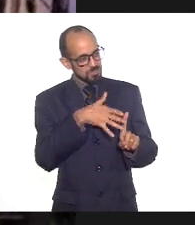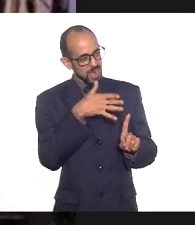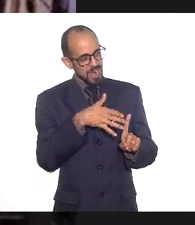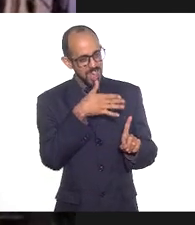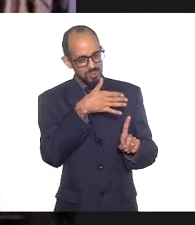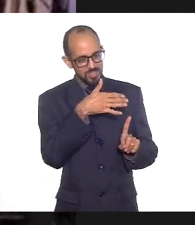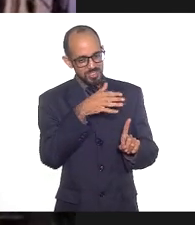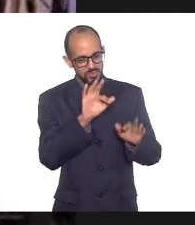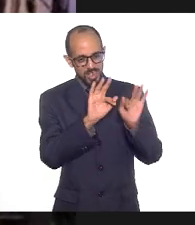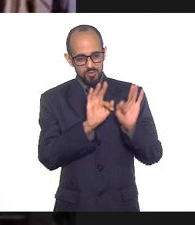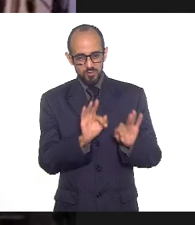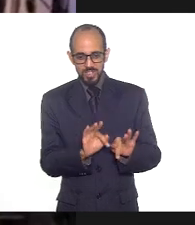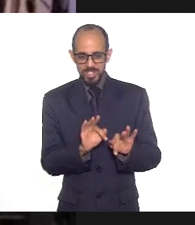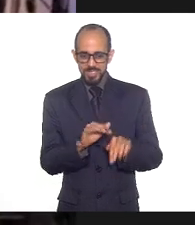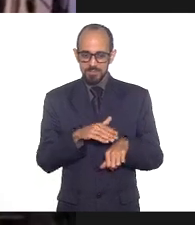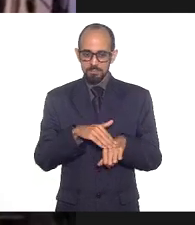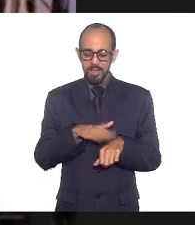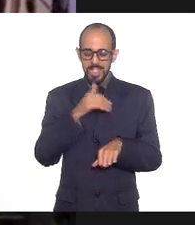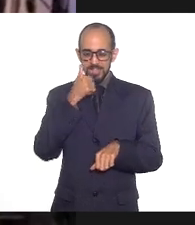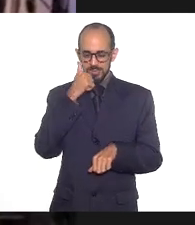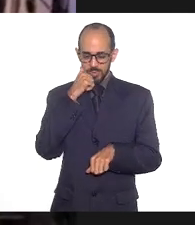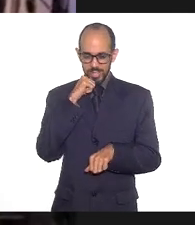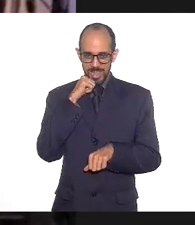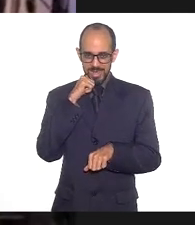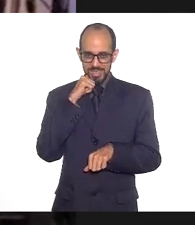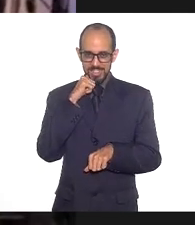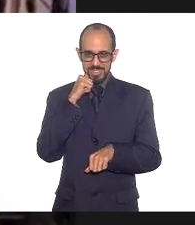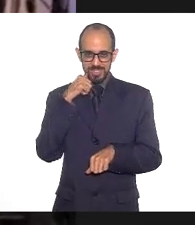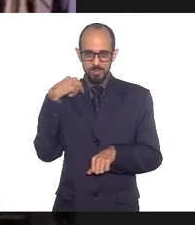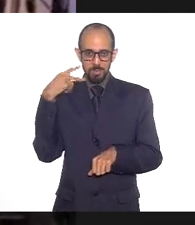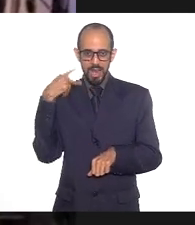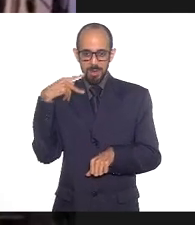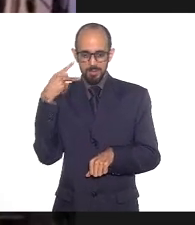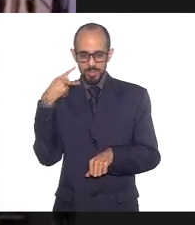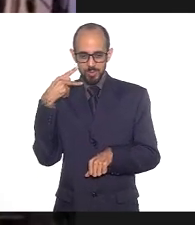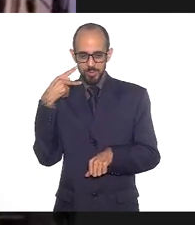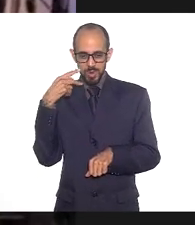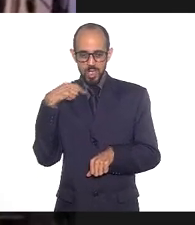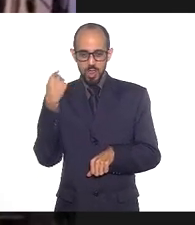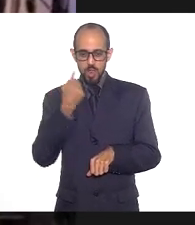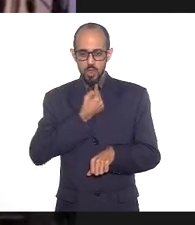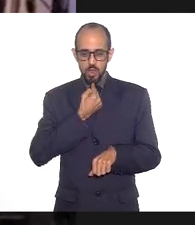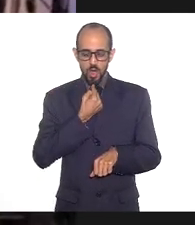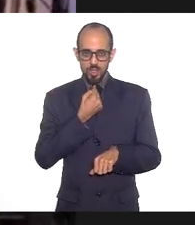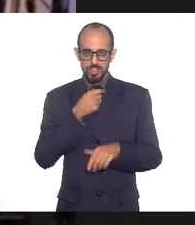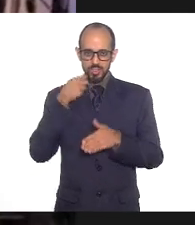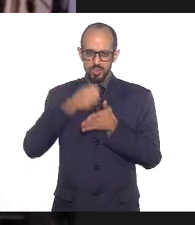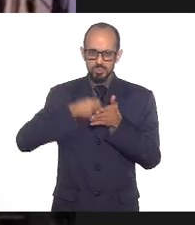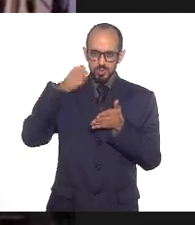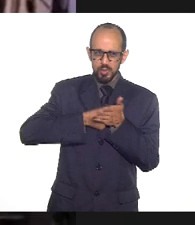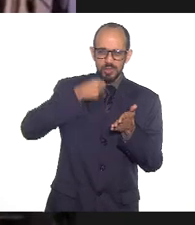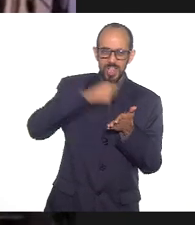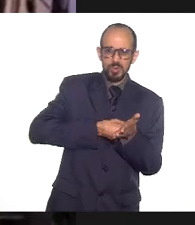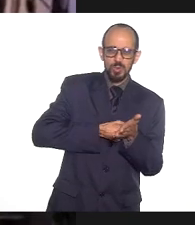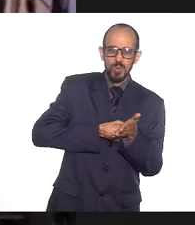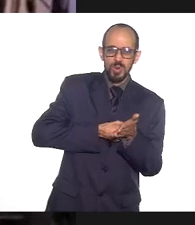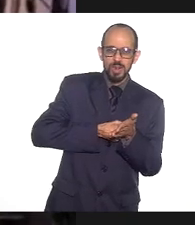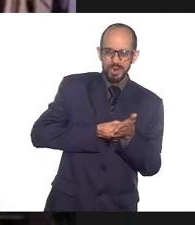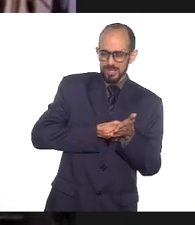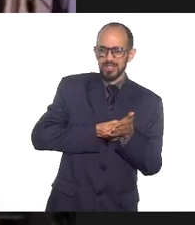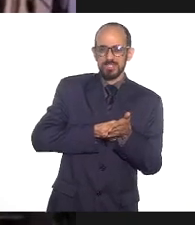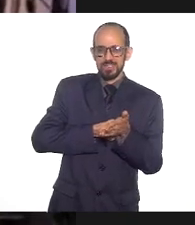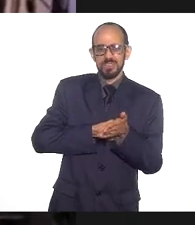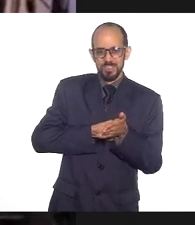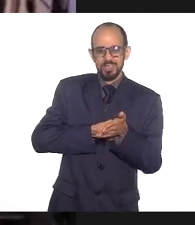de ficar feliz em ver mais mulheres no Parlamento nós que somos adquirida nessa